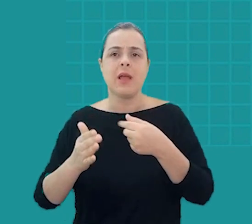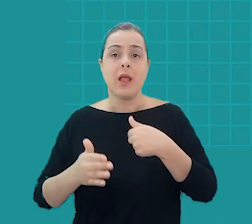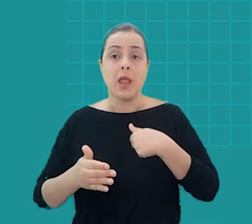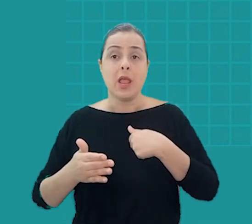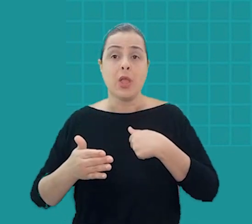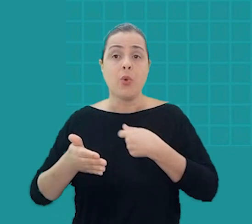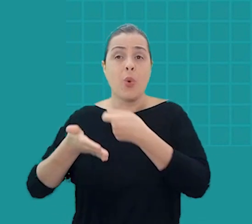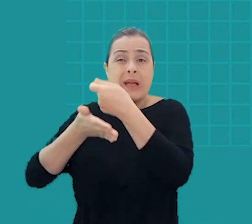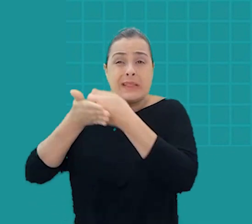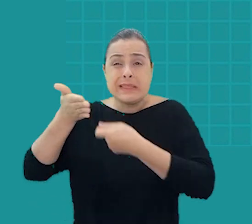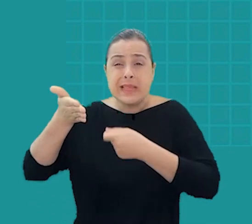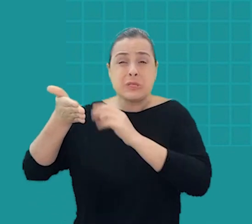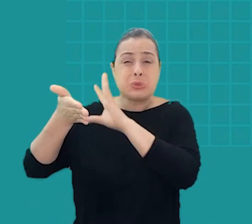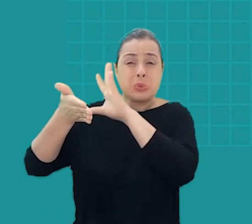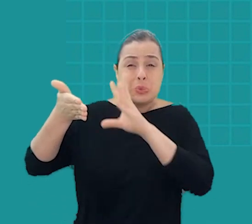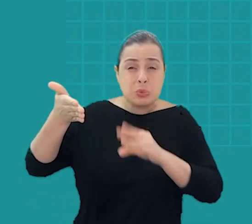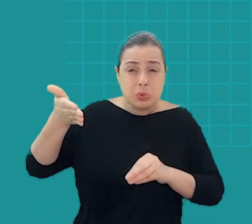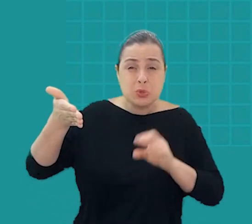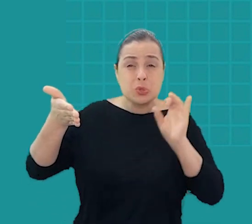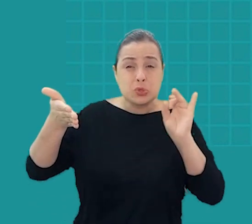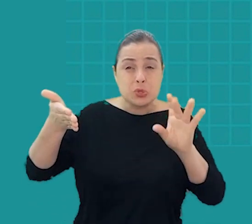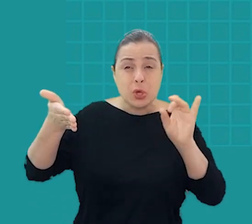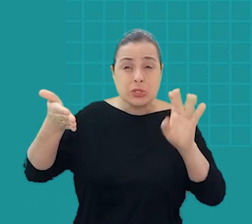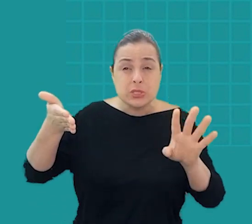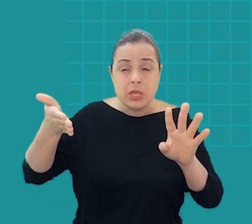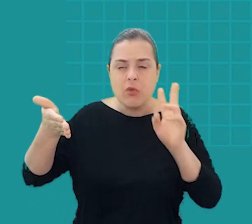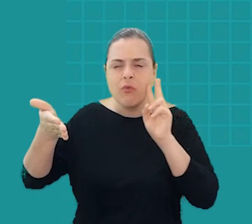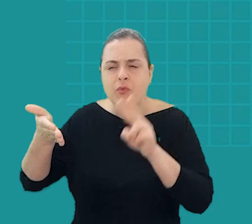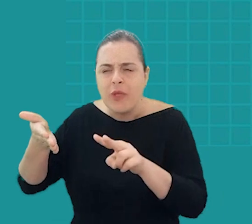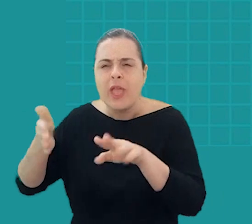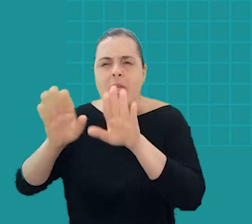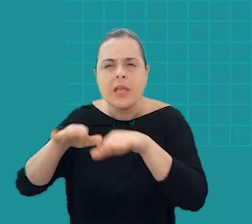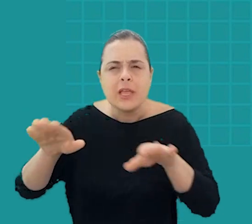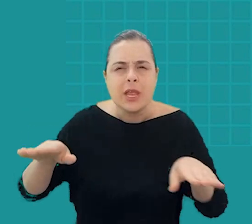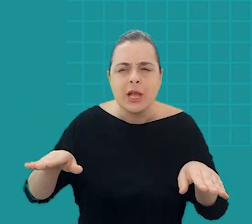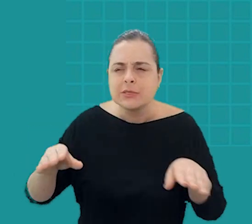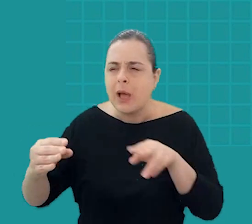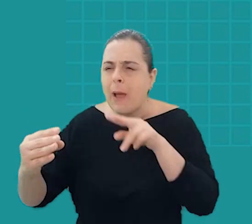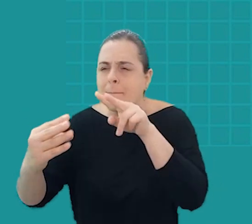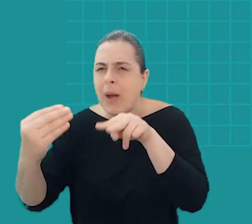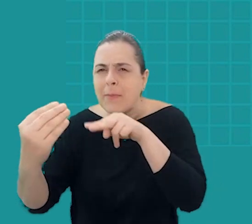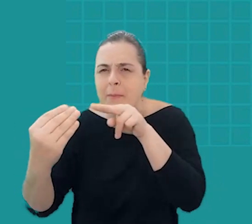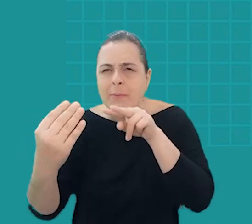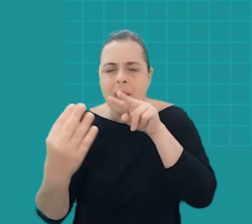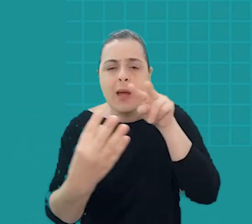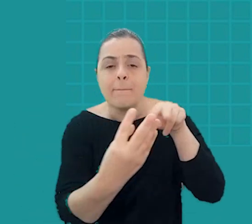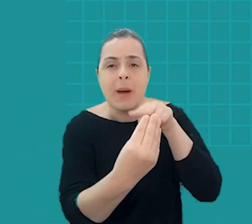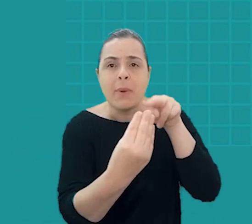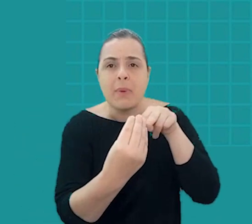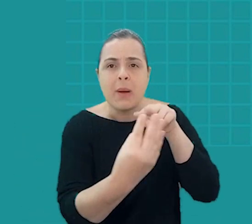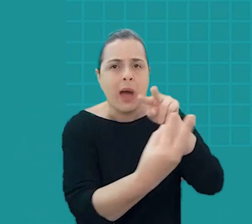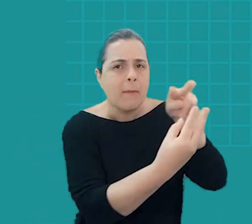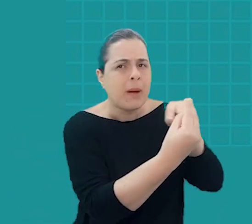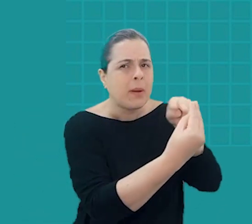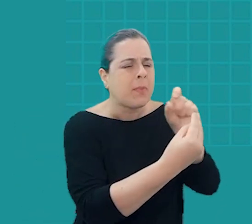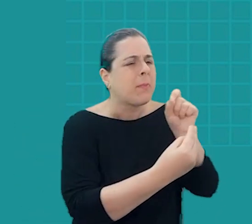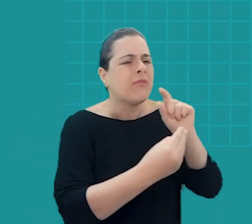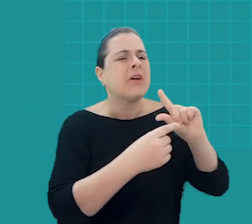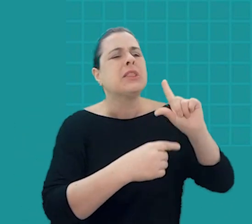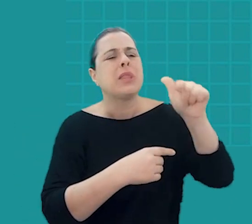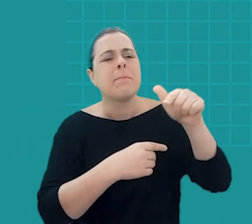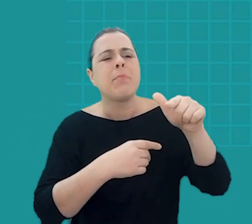sozinho, ficar caçando a boca das crianças ou ficar olhando no coleguinha, tal, quem que é o